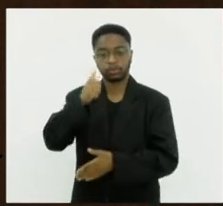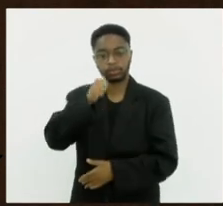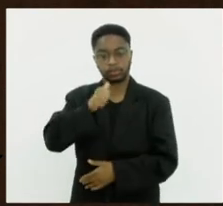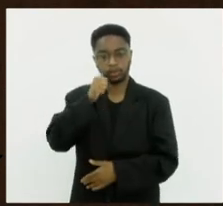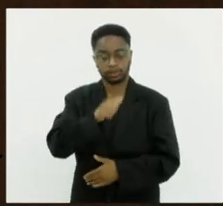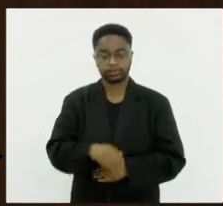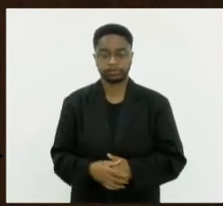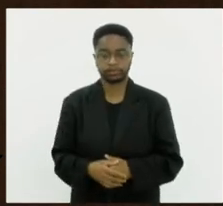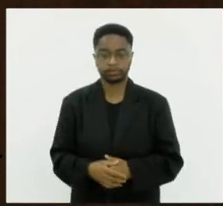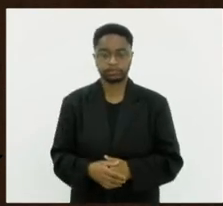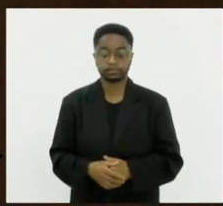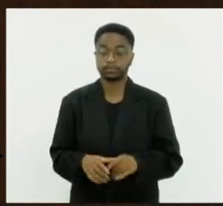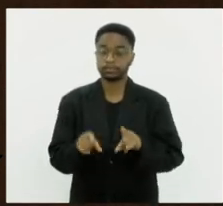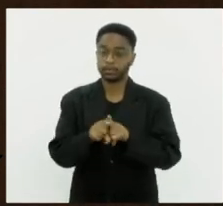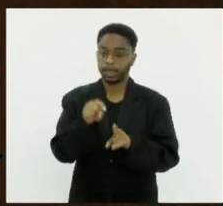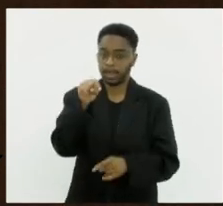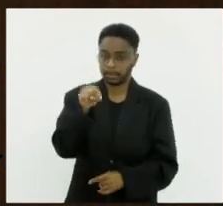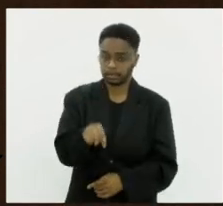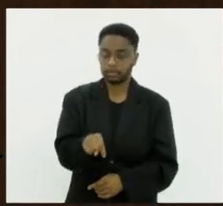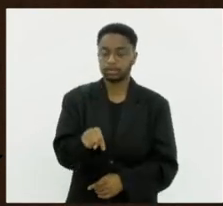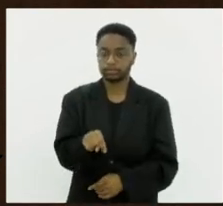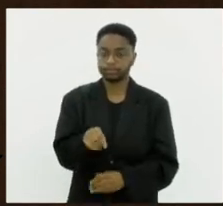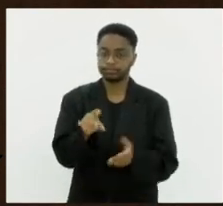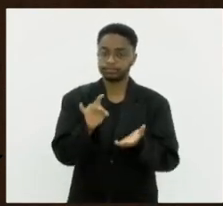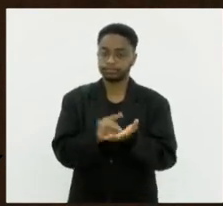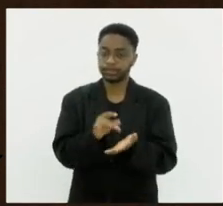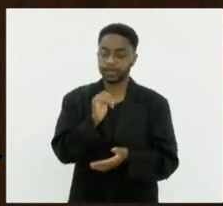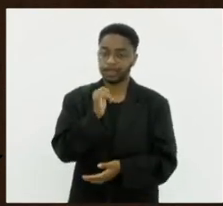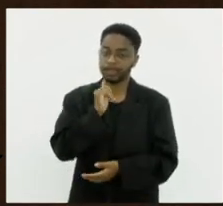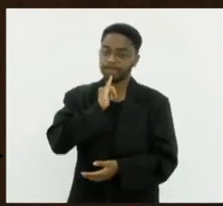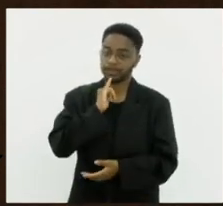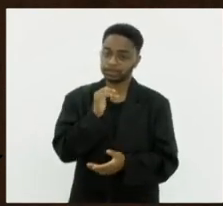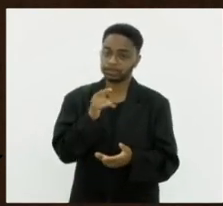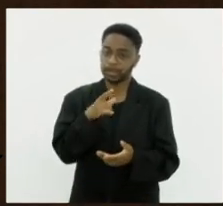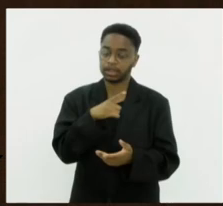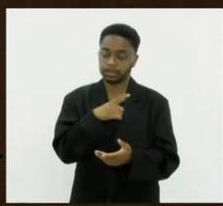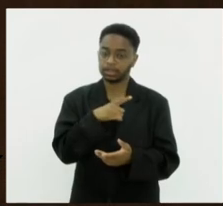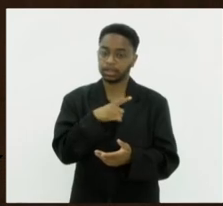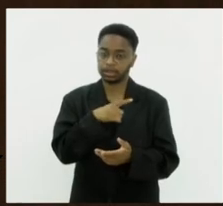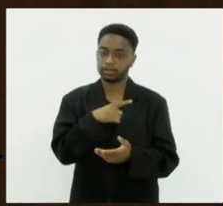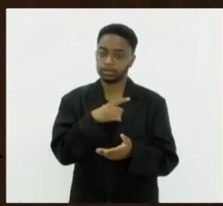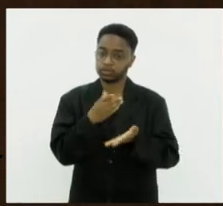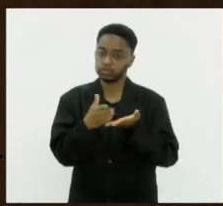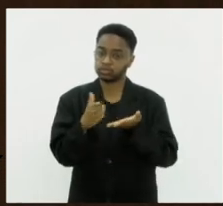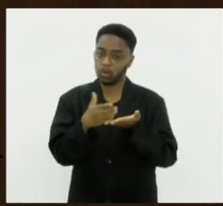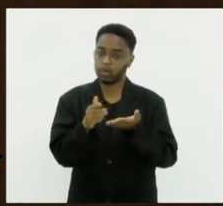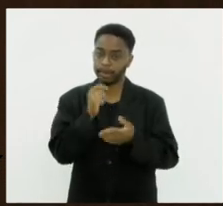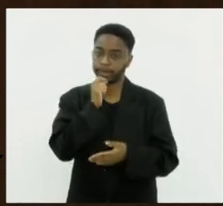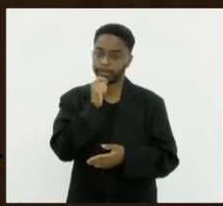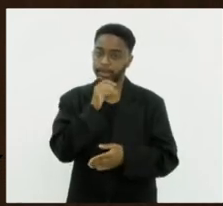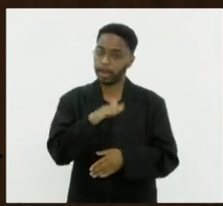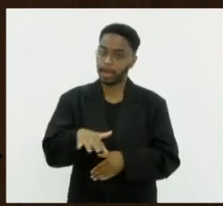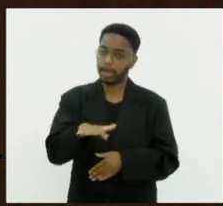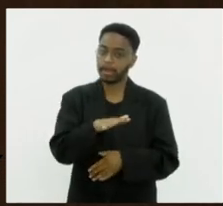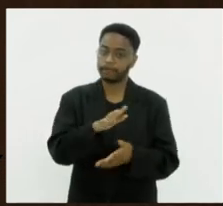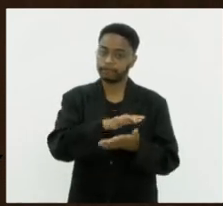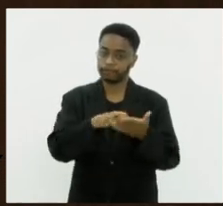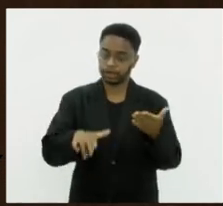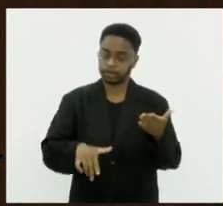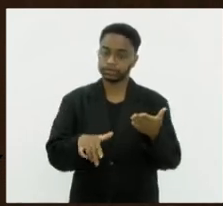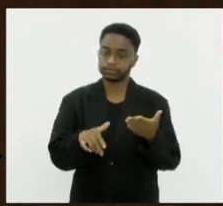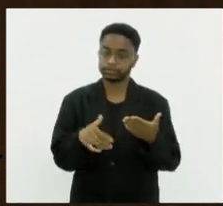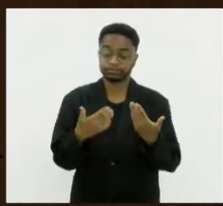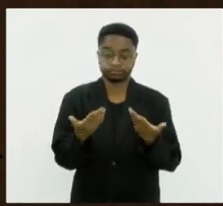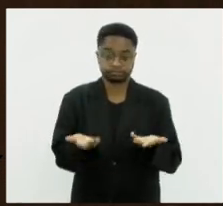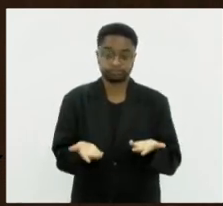Aqui há realmente, infelizmente, há resquícios disso em várias áreas,